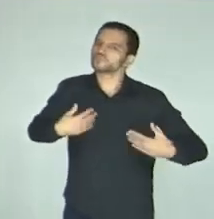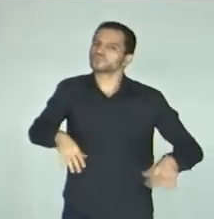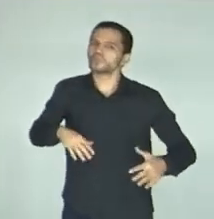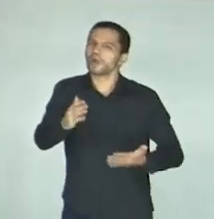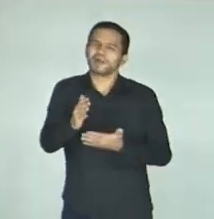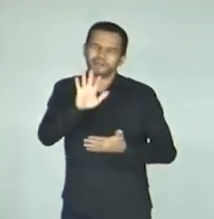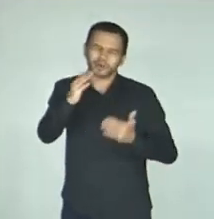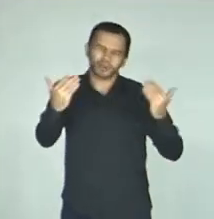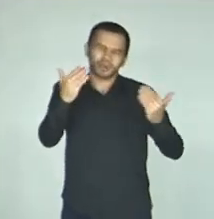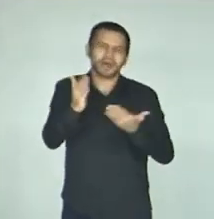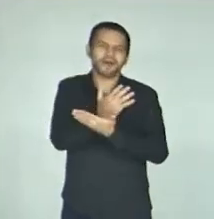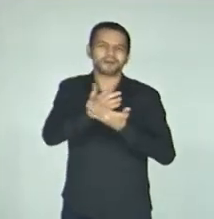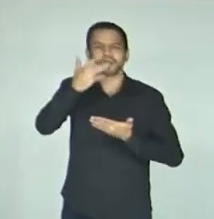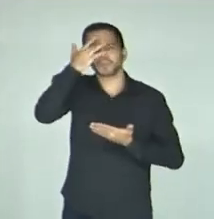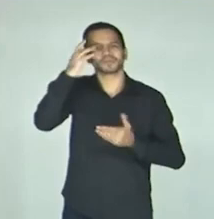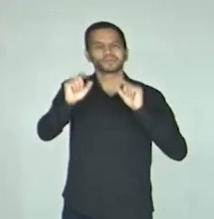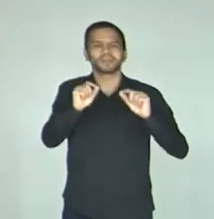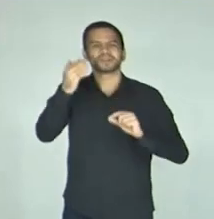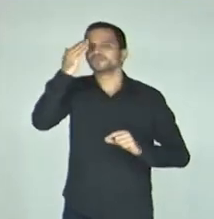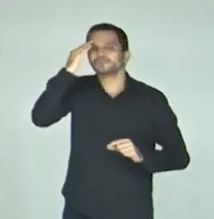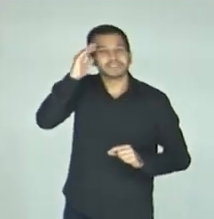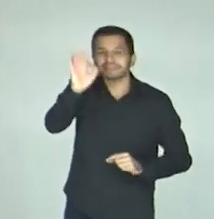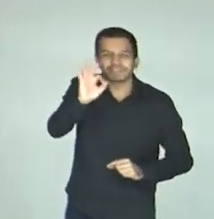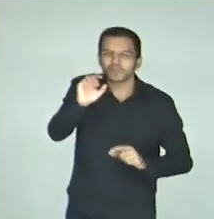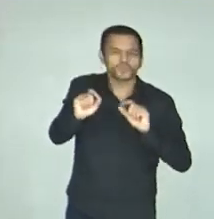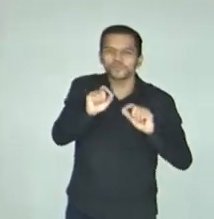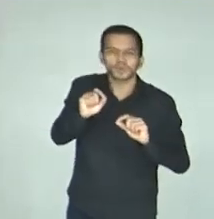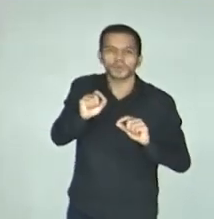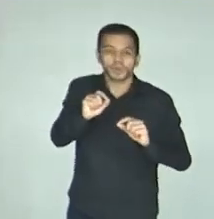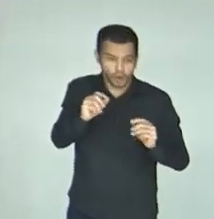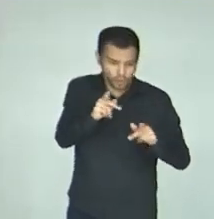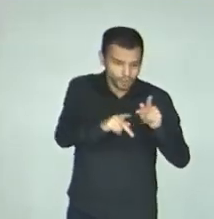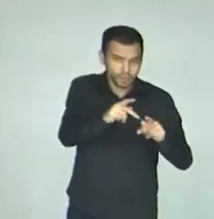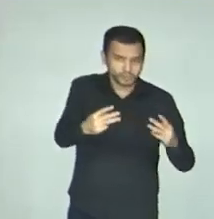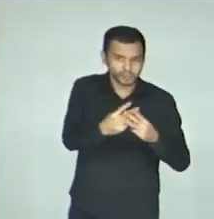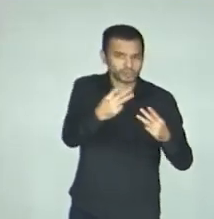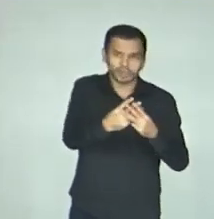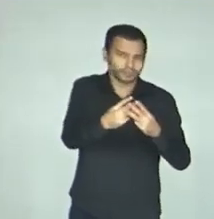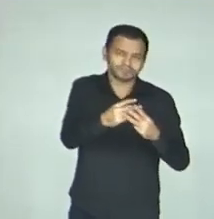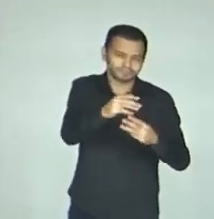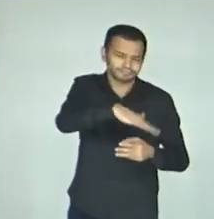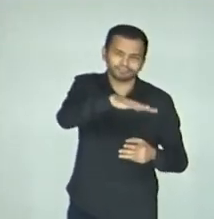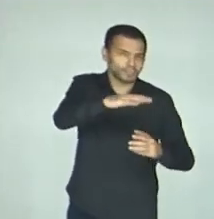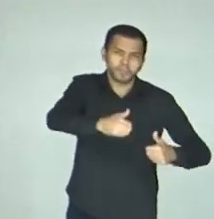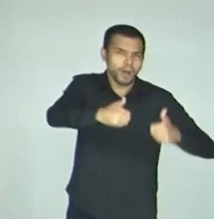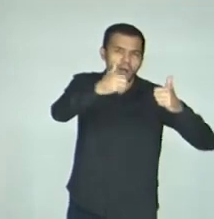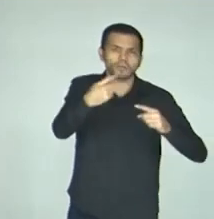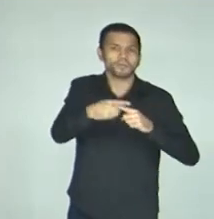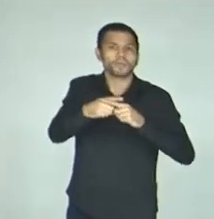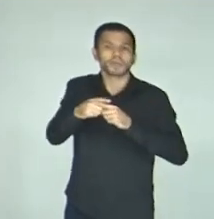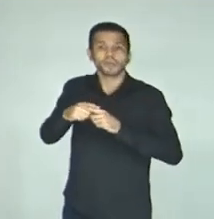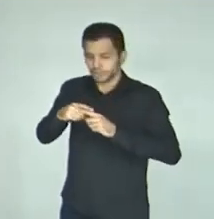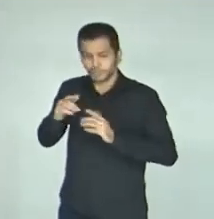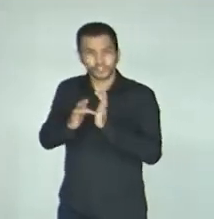pessoas que ainda não entendem que melhor ainda é a benção através do povo Judeu porque deles veio quem vem o salvador o